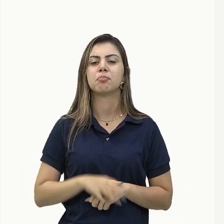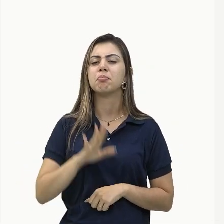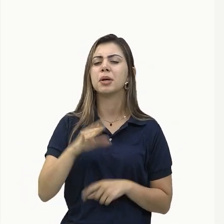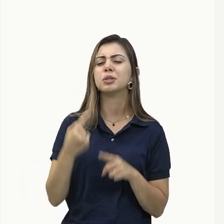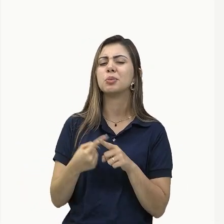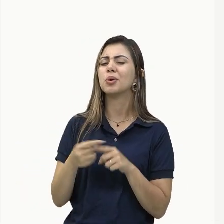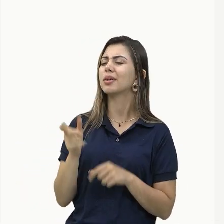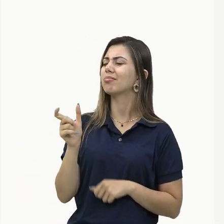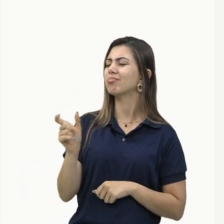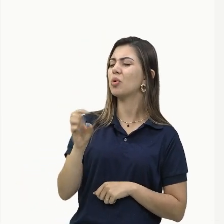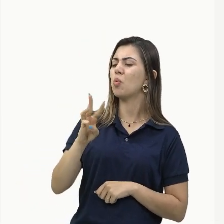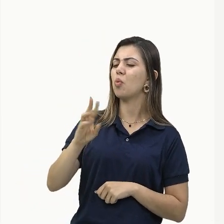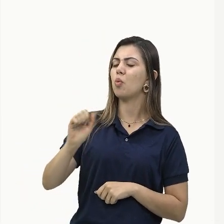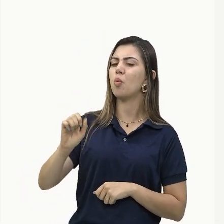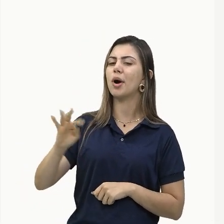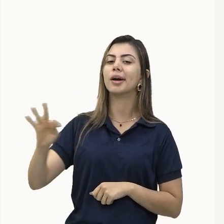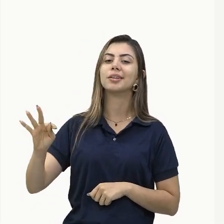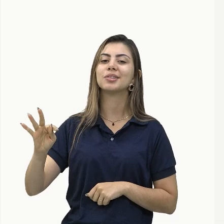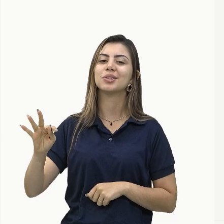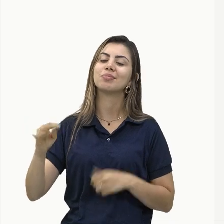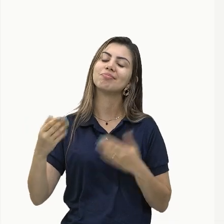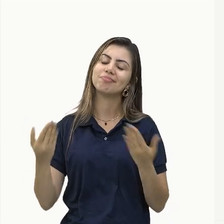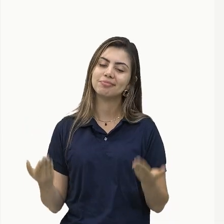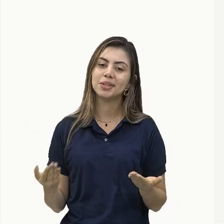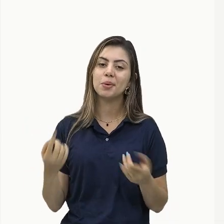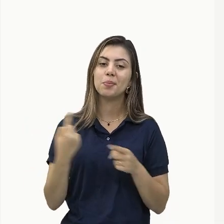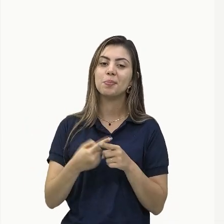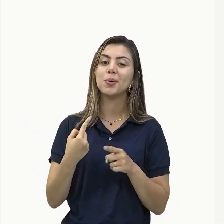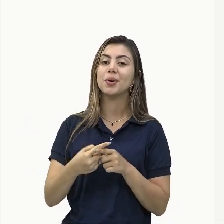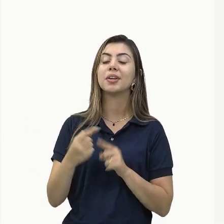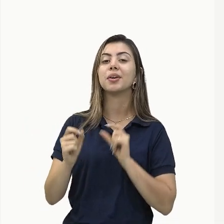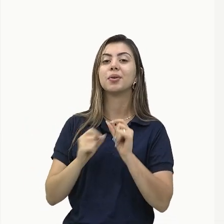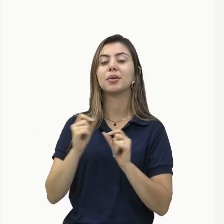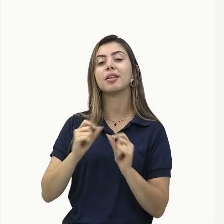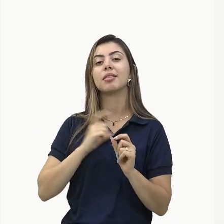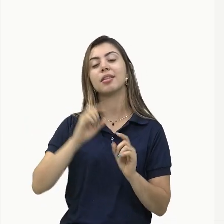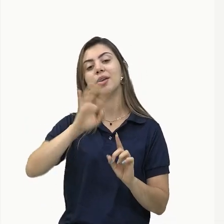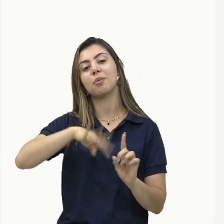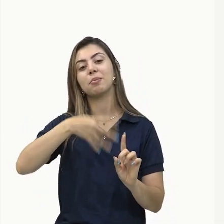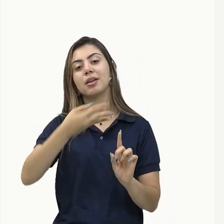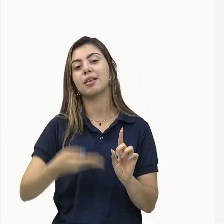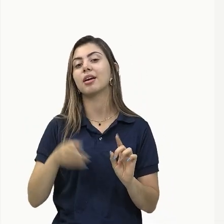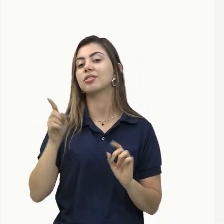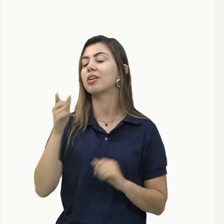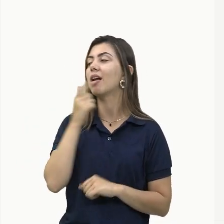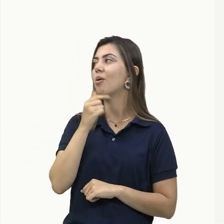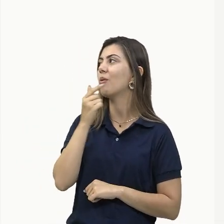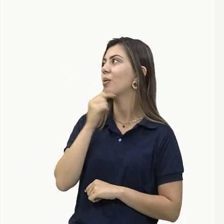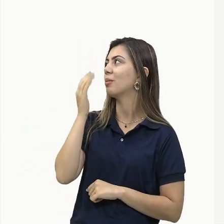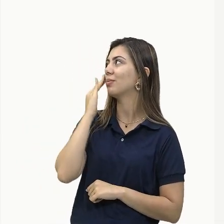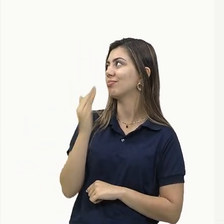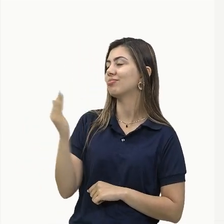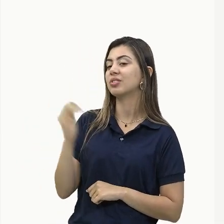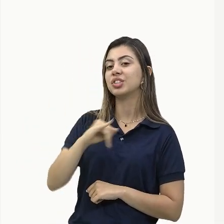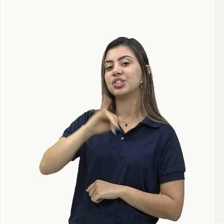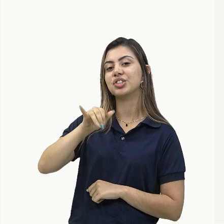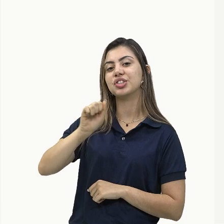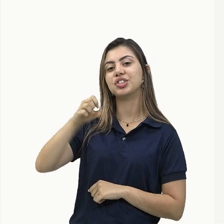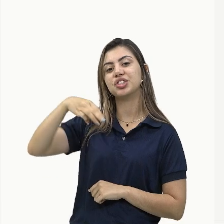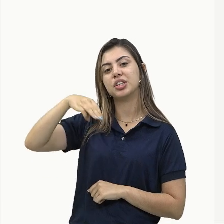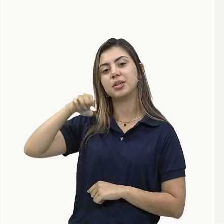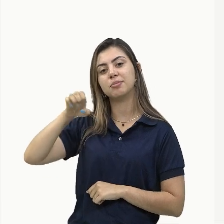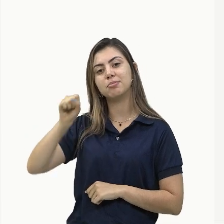nome? Foi uma maneira de homenagear James Watt, que foi